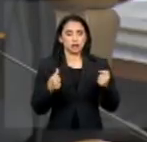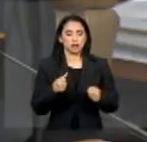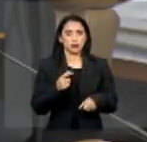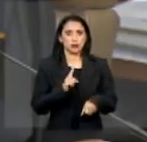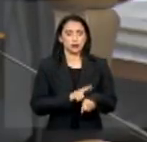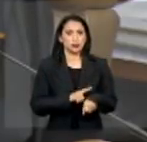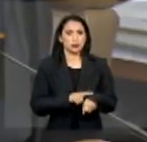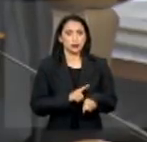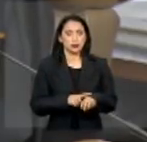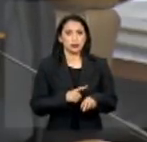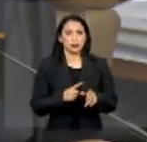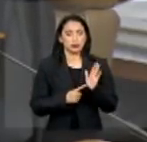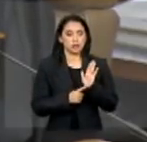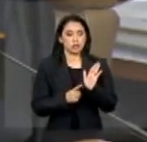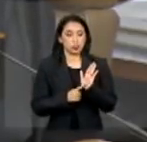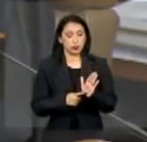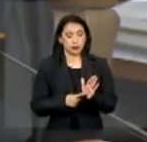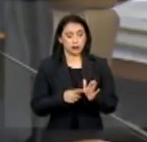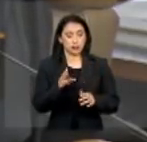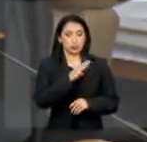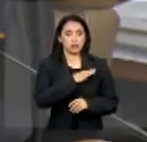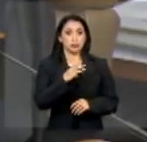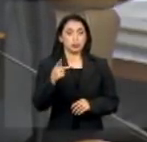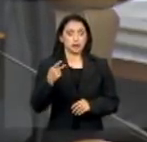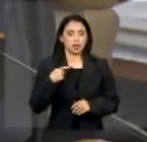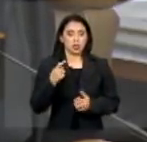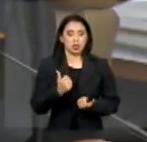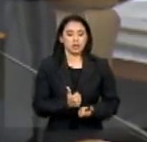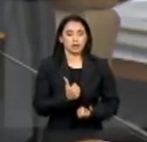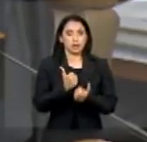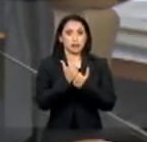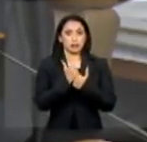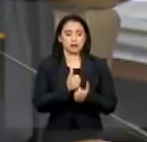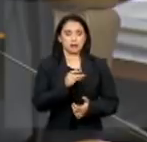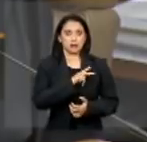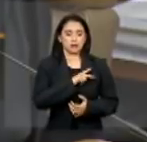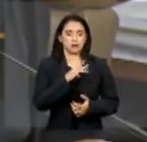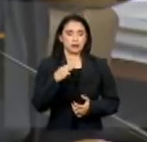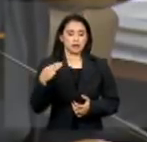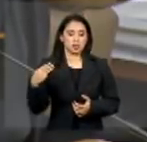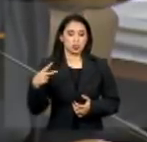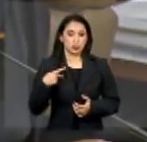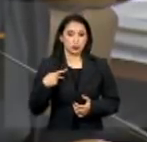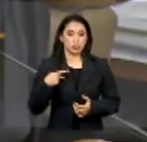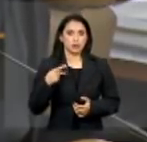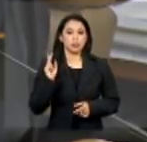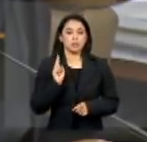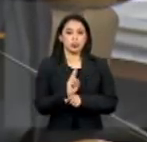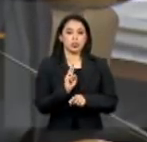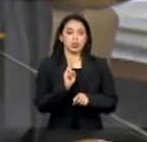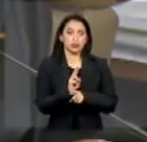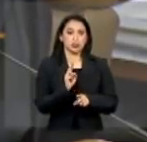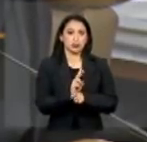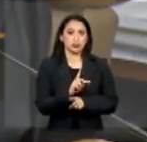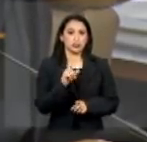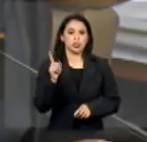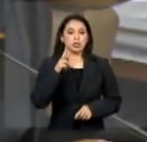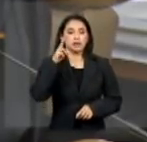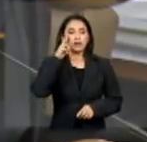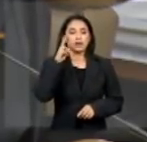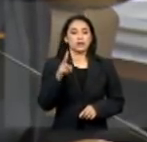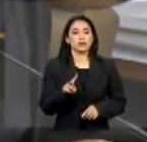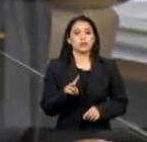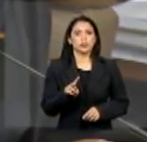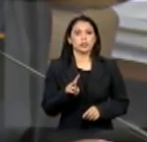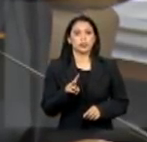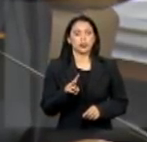manifestação do ministério público do assistente do ministério público e da defesa não distingo entretanto o movimento